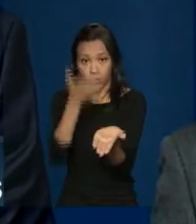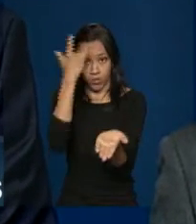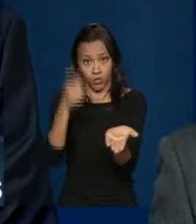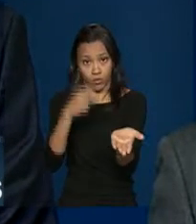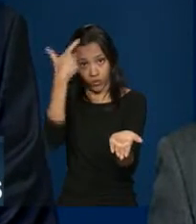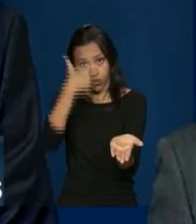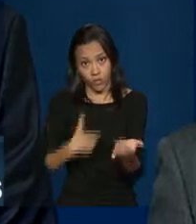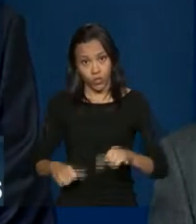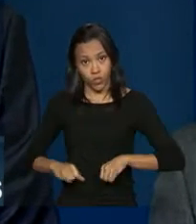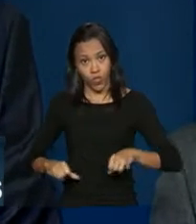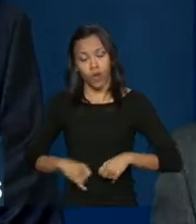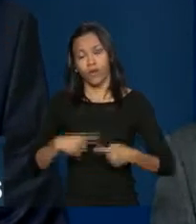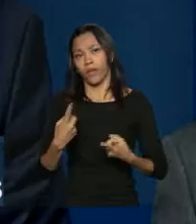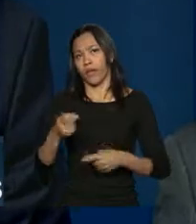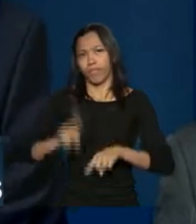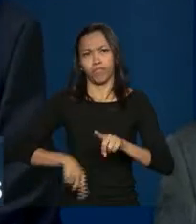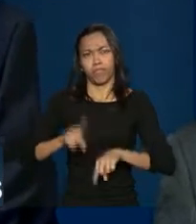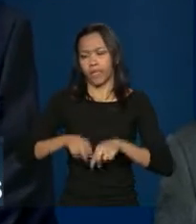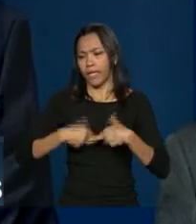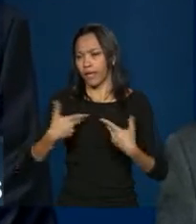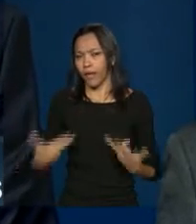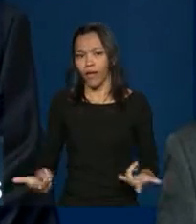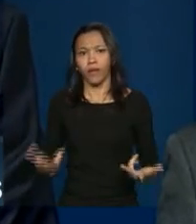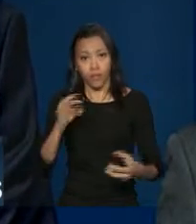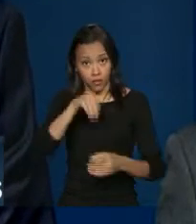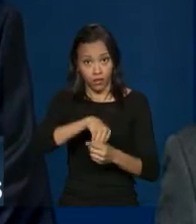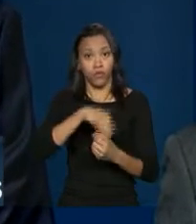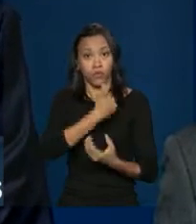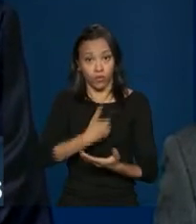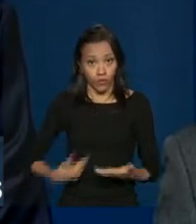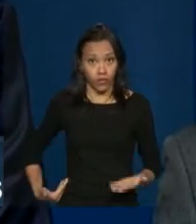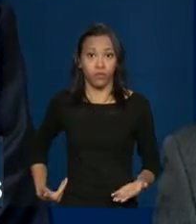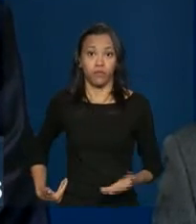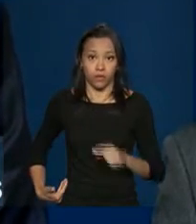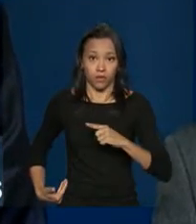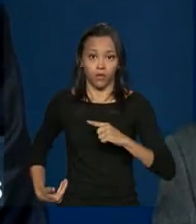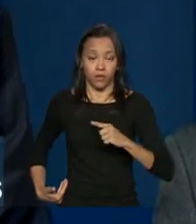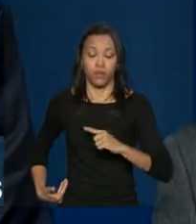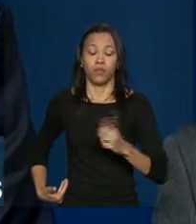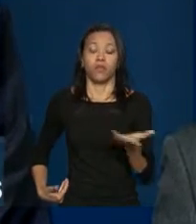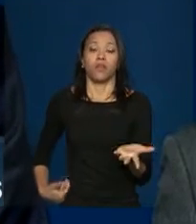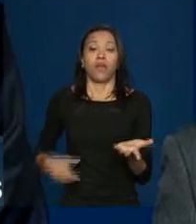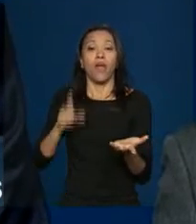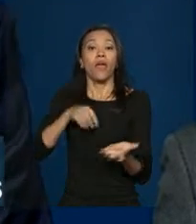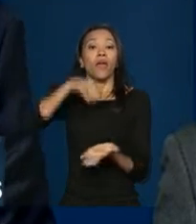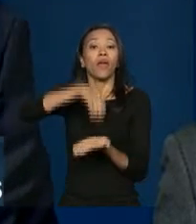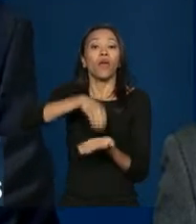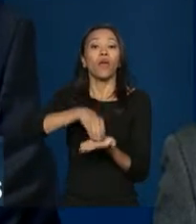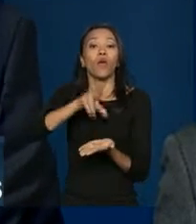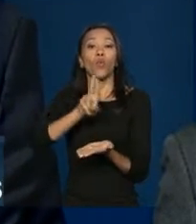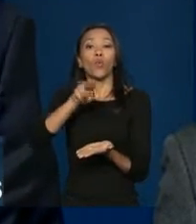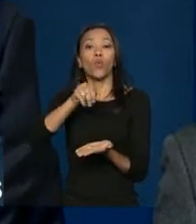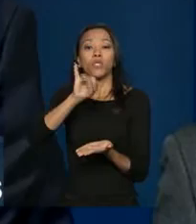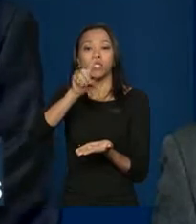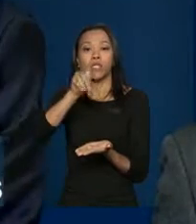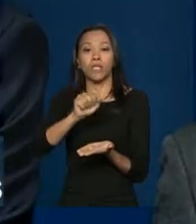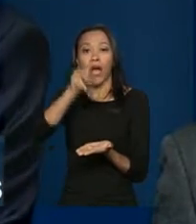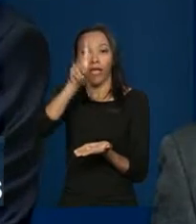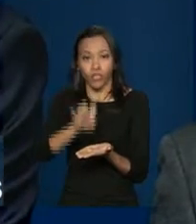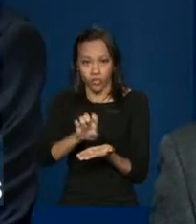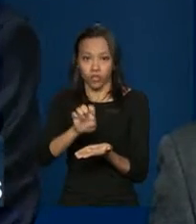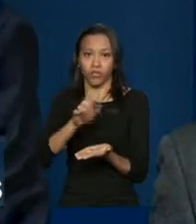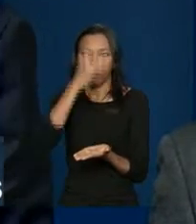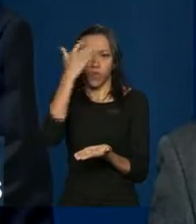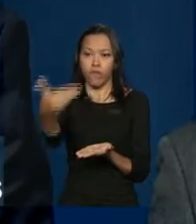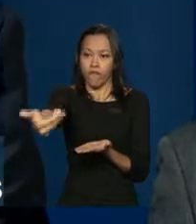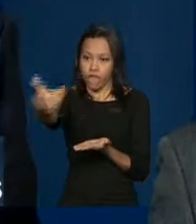unidades, equipamentos, na administração pública são chamados, mas são unidades de atendimento e atenção e